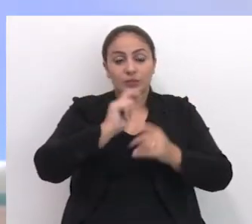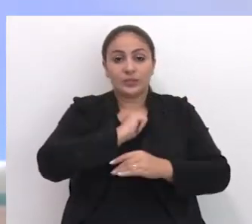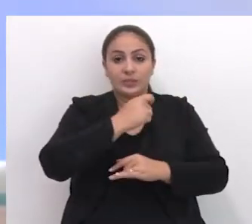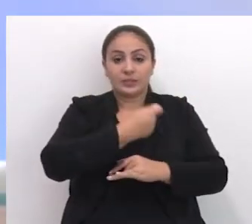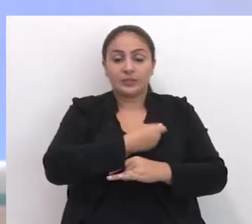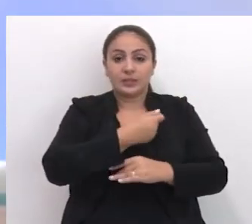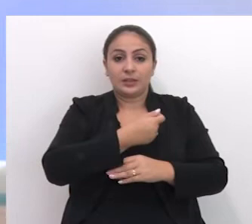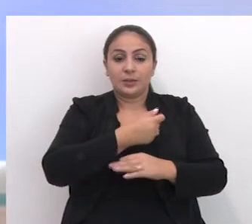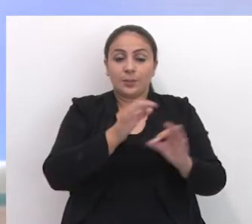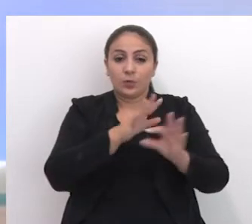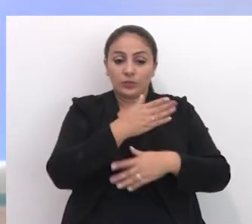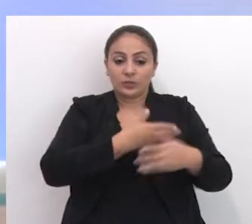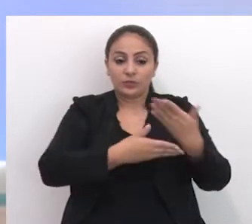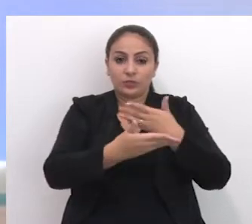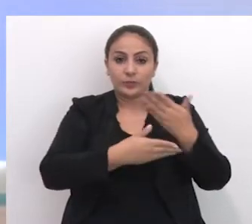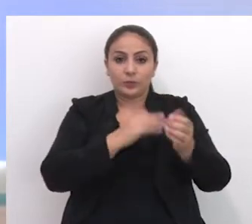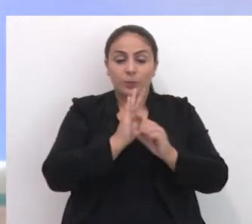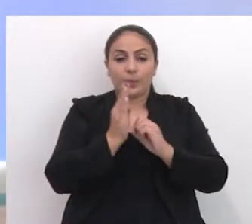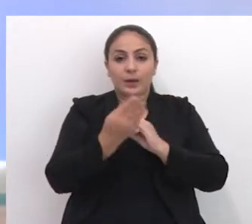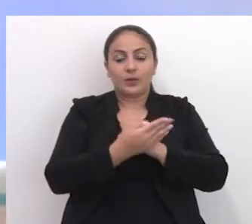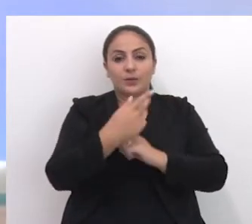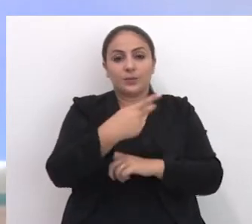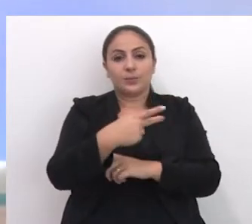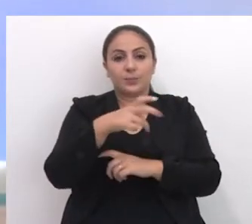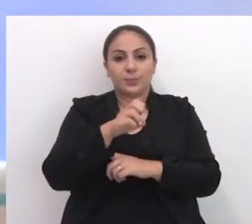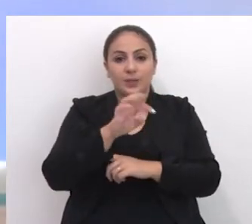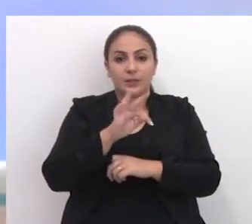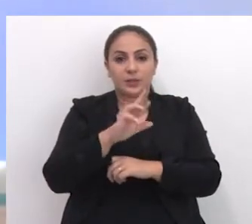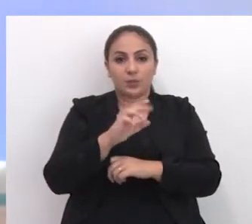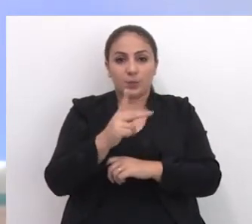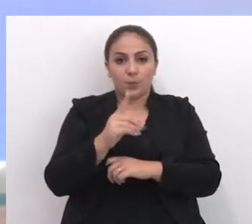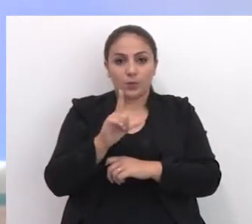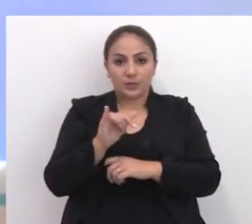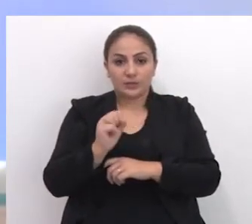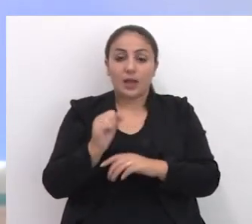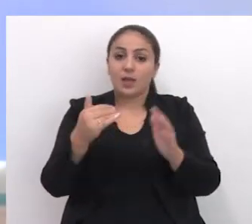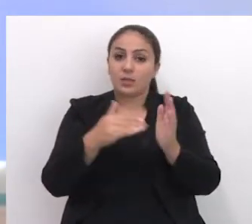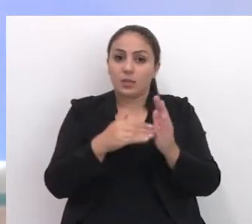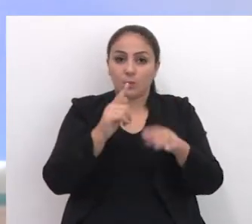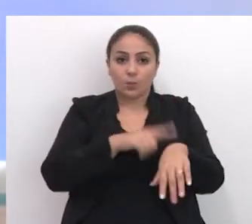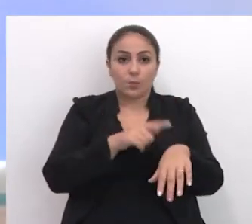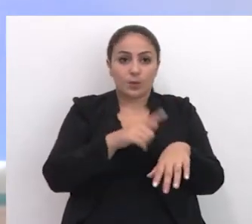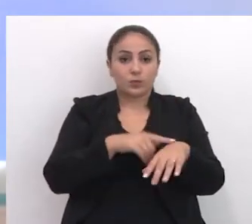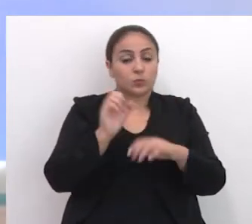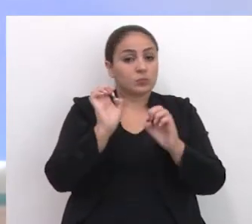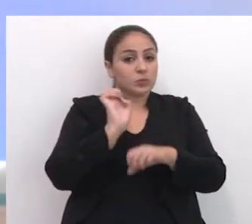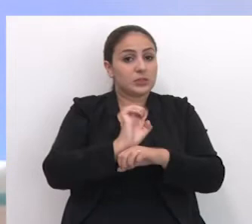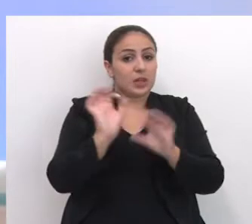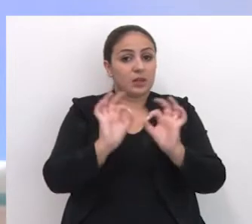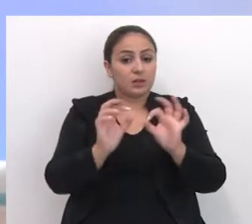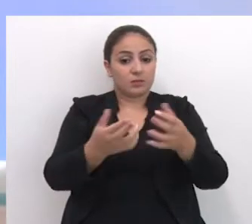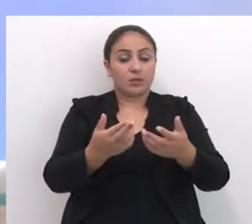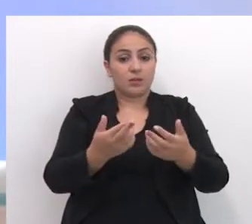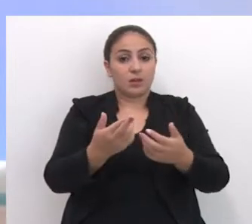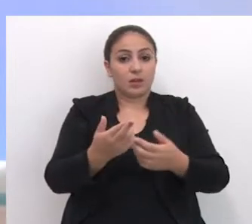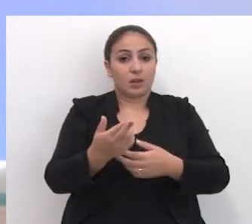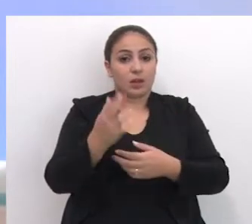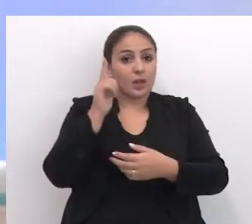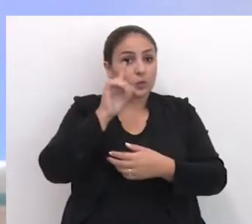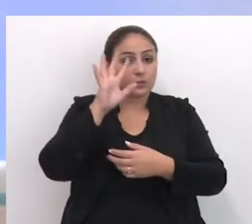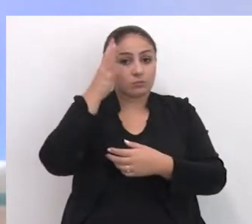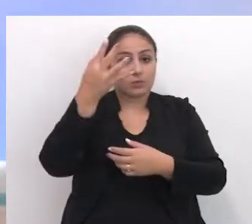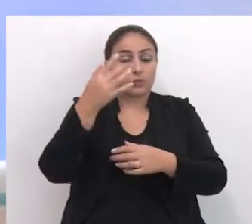de Pronto Atendimento no bairro Petrópolis. E até o momento, o Estado não apresentou um plano para resolver o